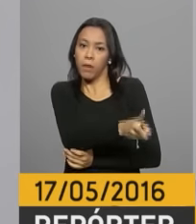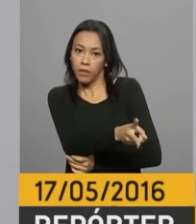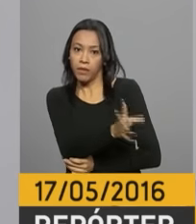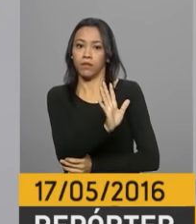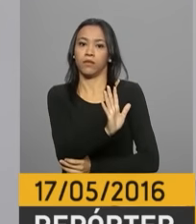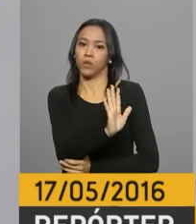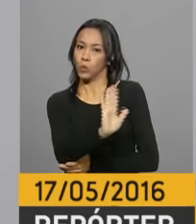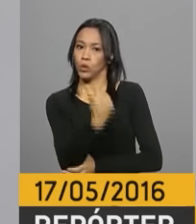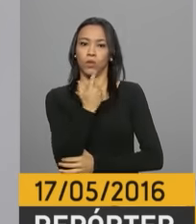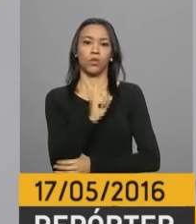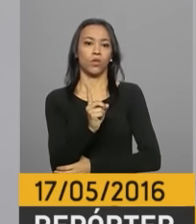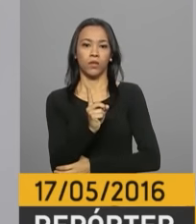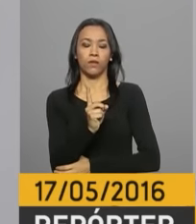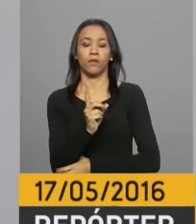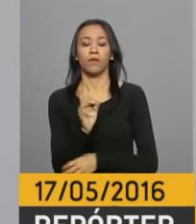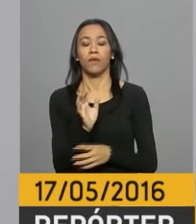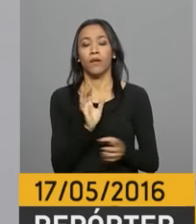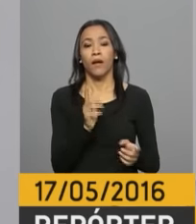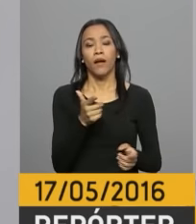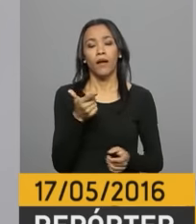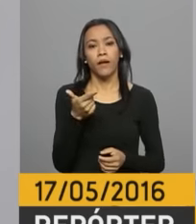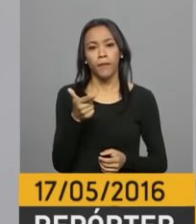Rachid continua